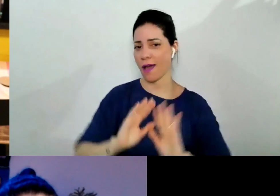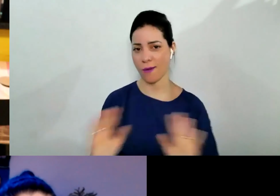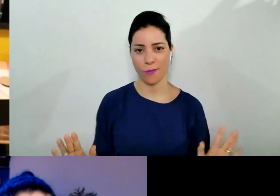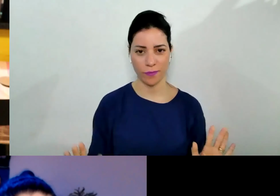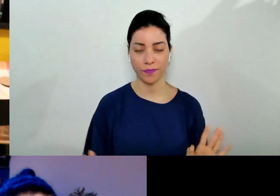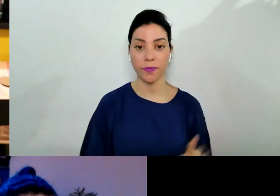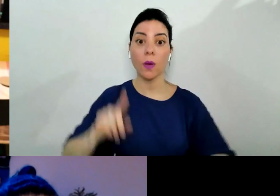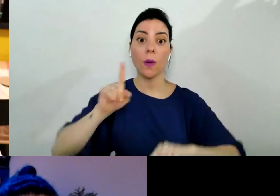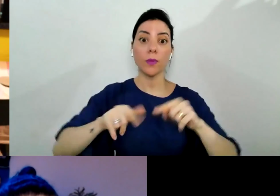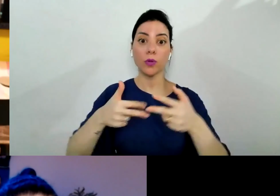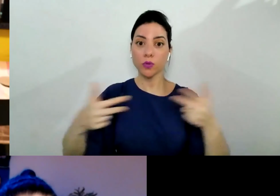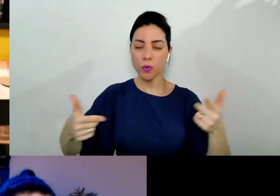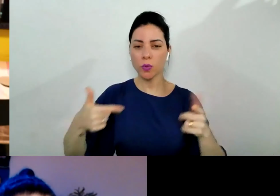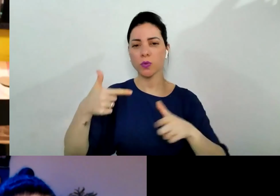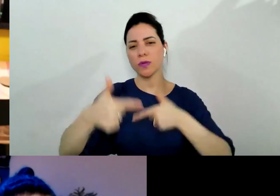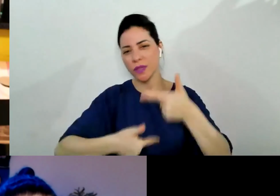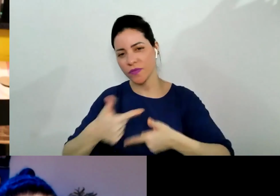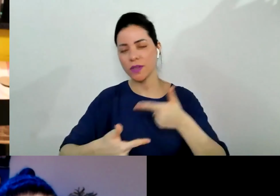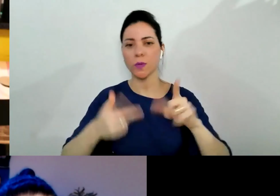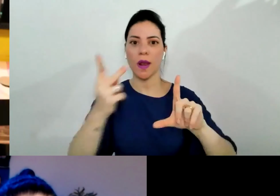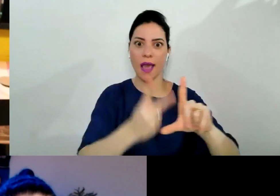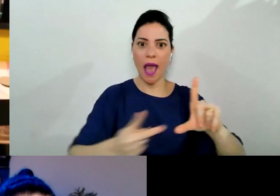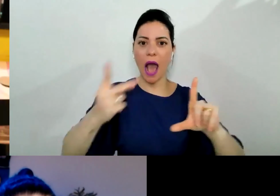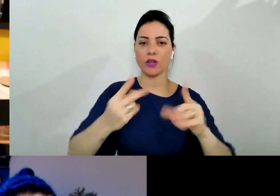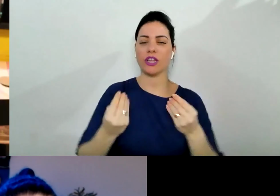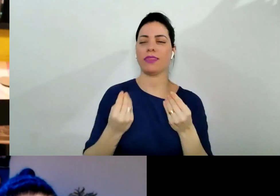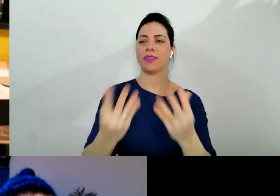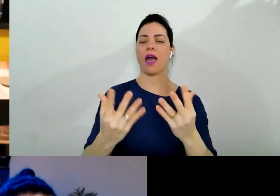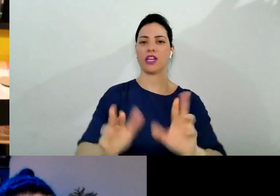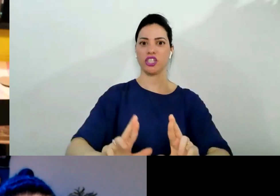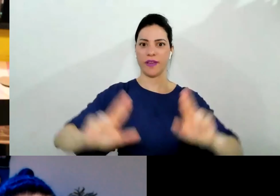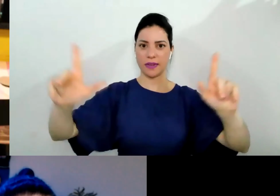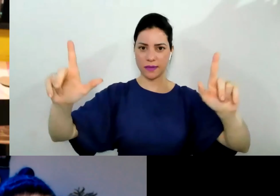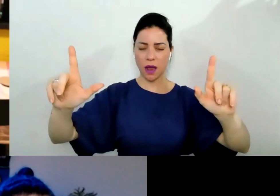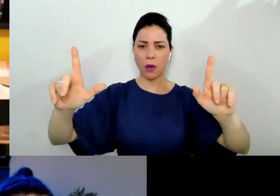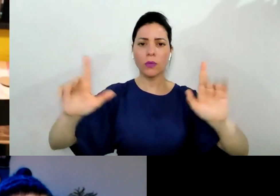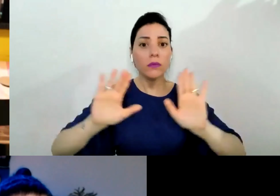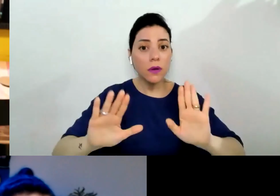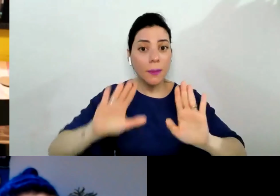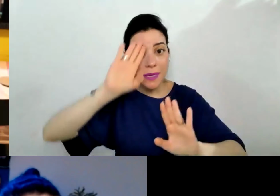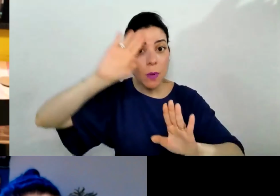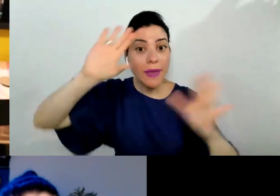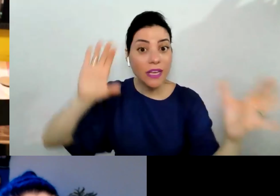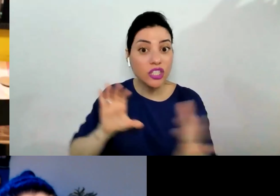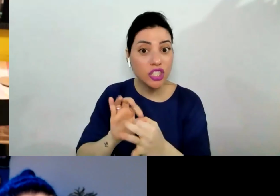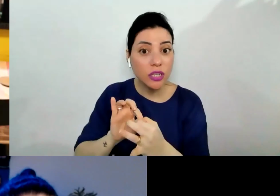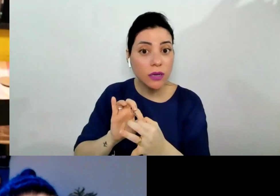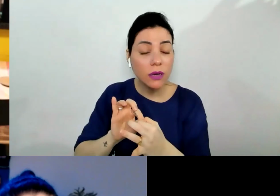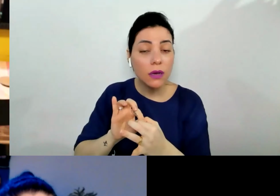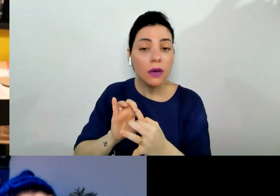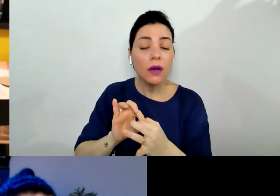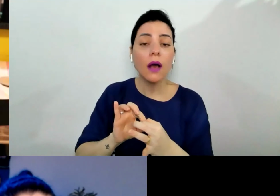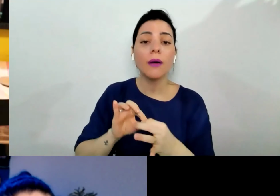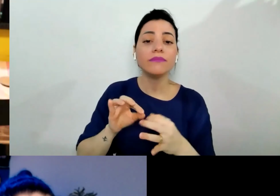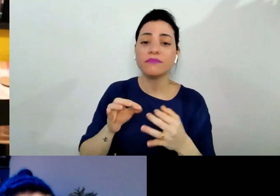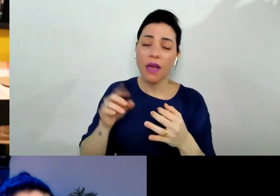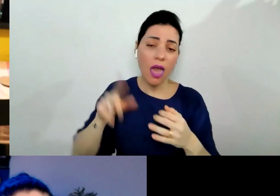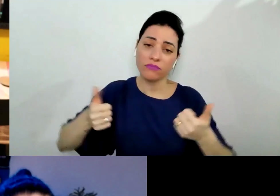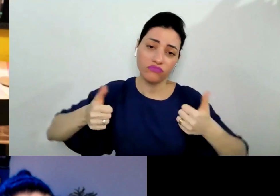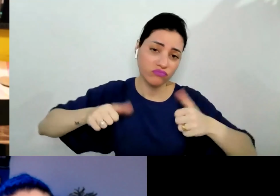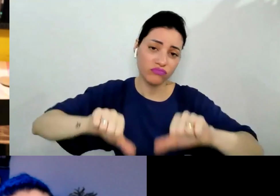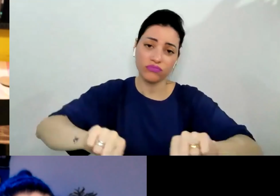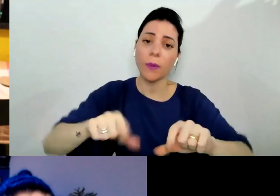serviços que trabalham com o layout como diferencial e dependem exclusivamente do layout estão fadadas ao fracasso porque não vão